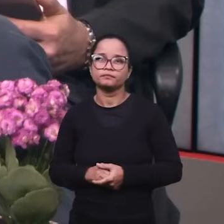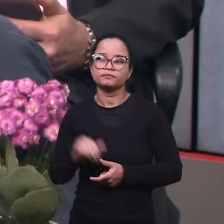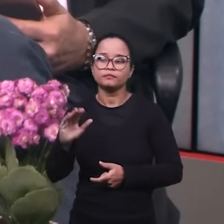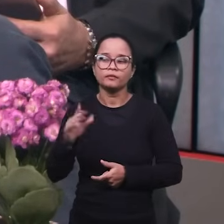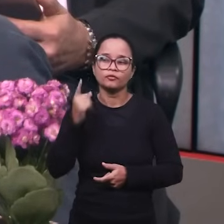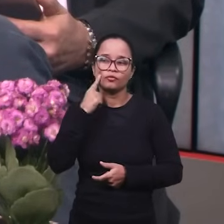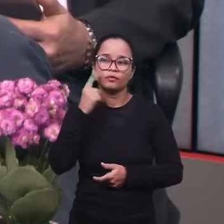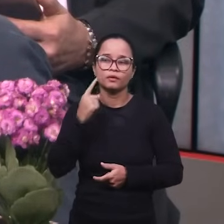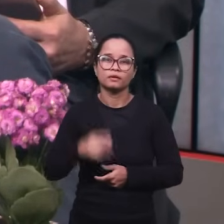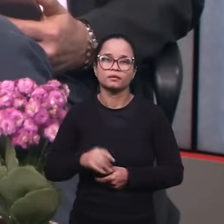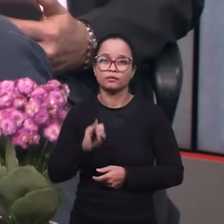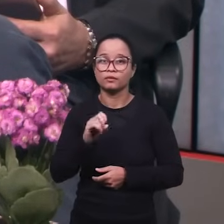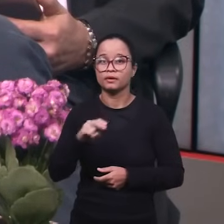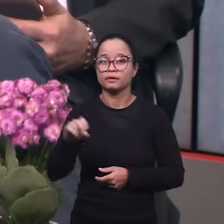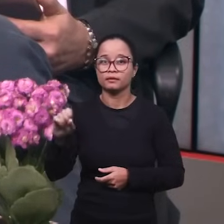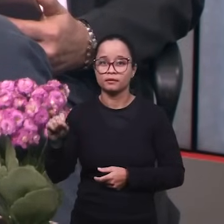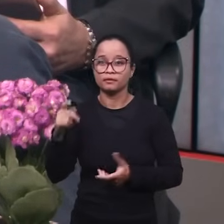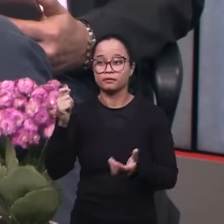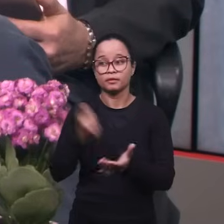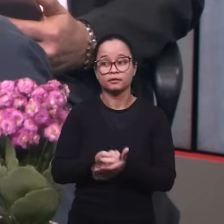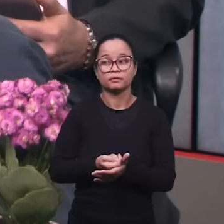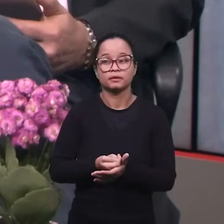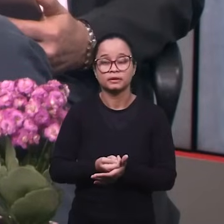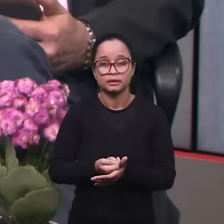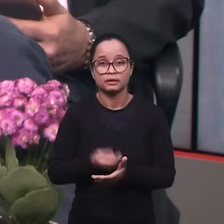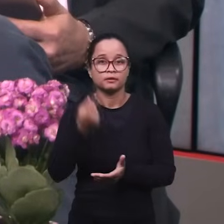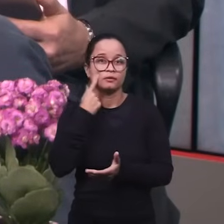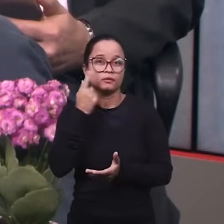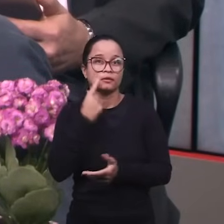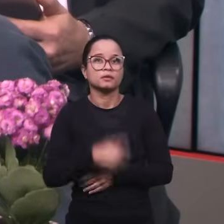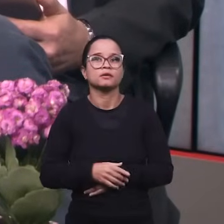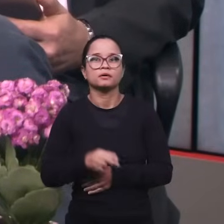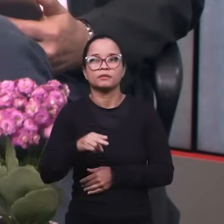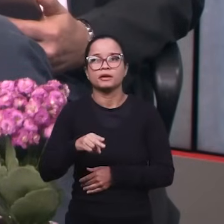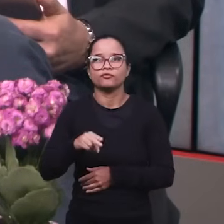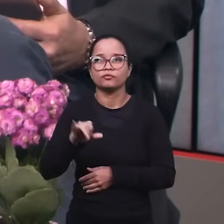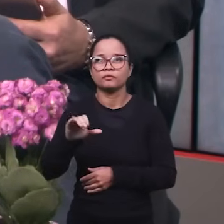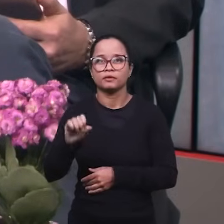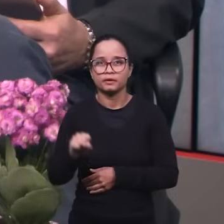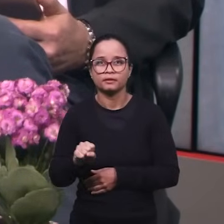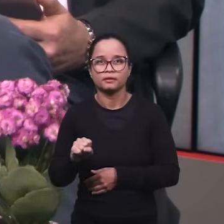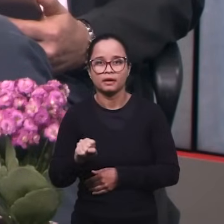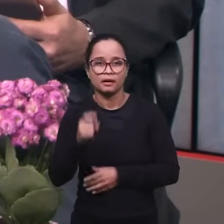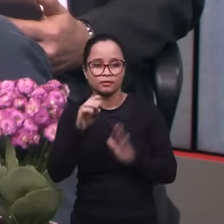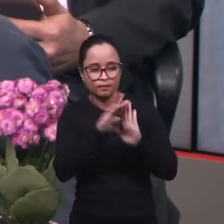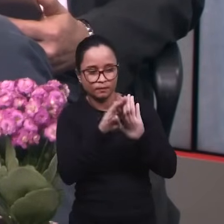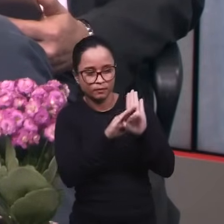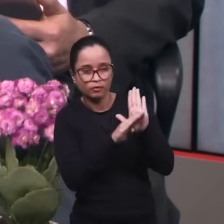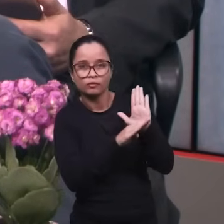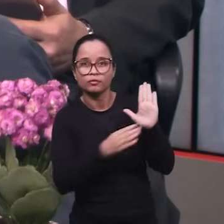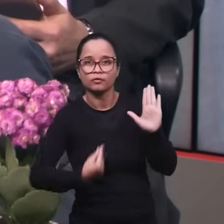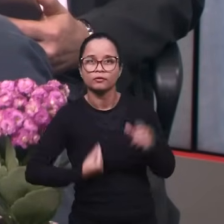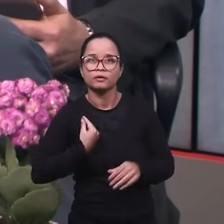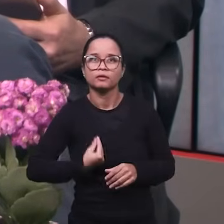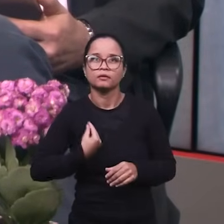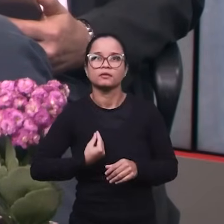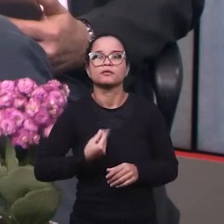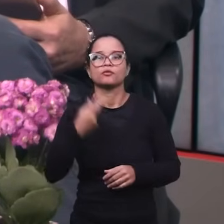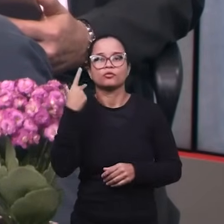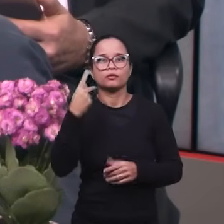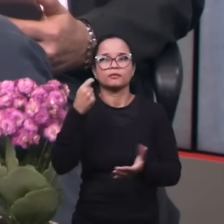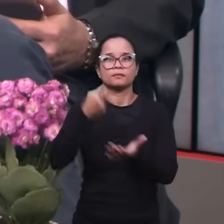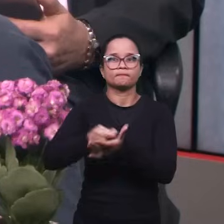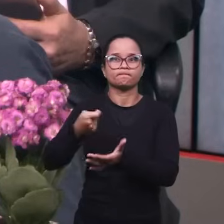contribuições, deixa eu ver se o INSS está contabilizando isso aqui. Então, entra no CNIS, baixa o CNIS, é o extrato da sua vida, são